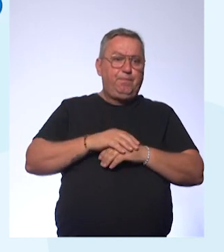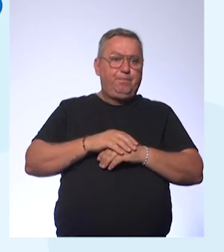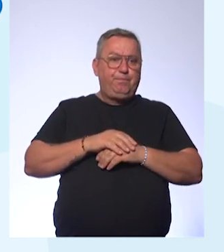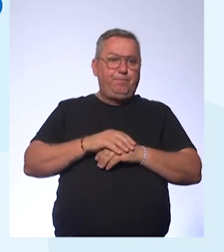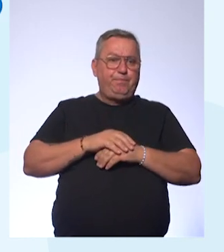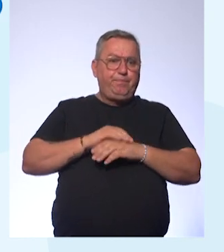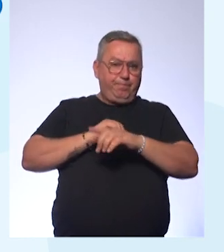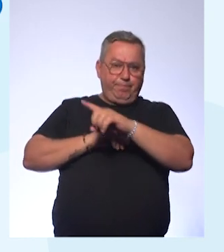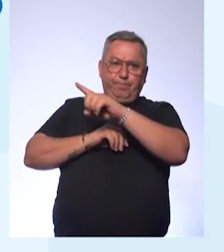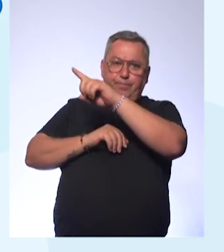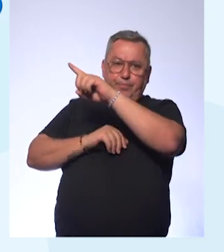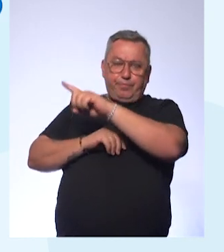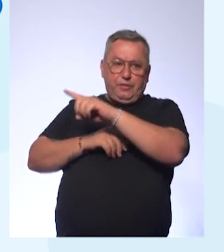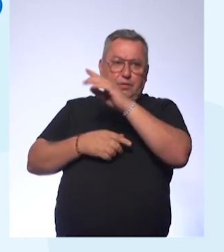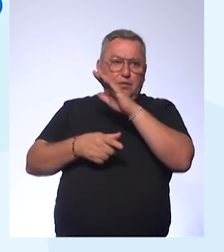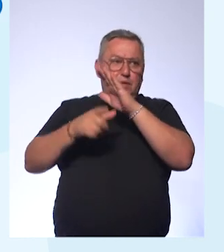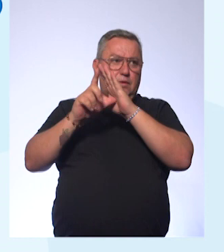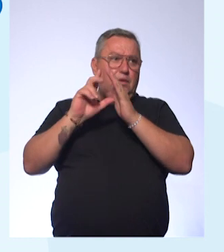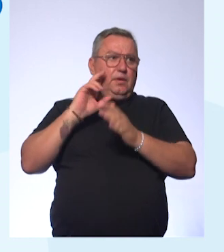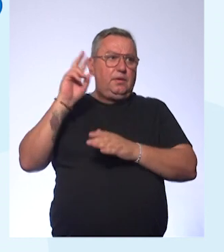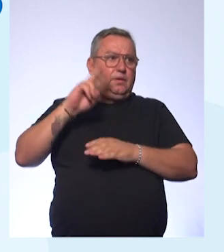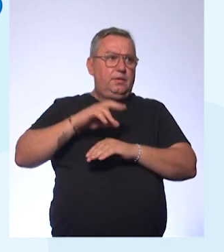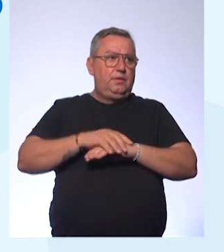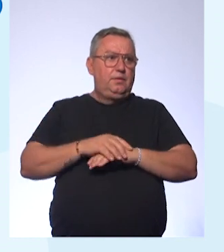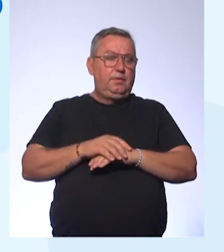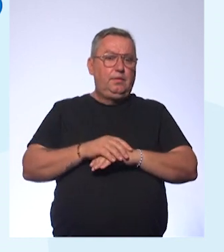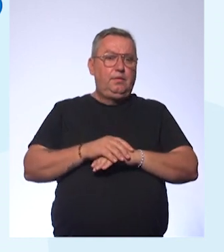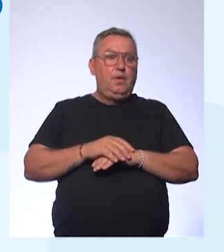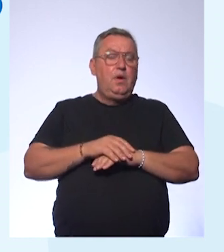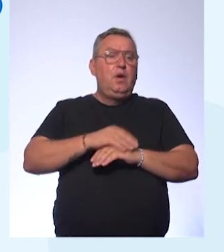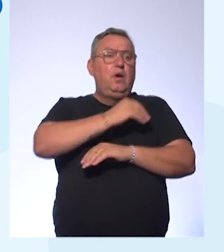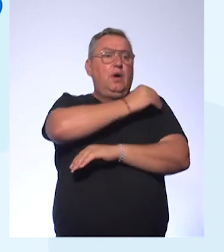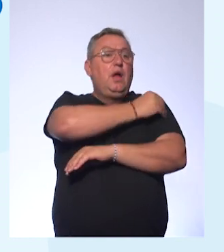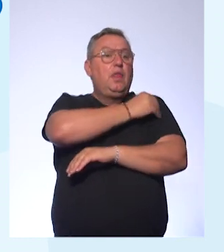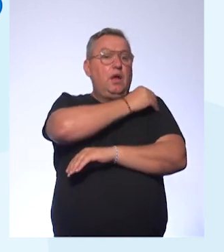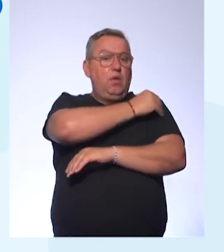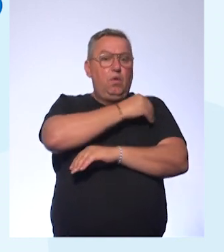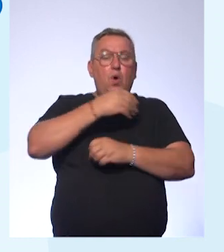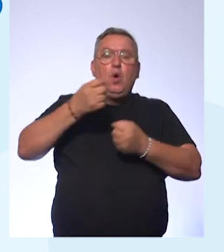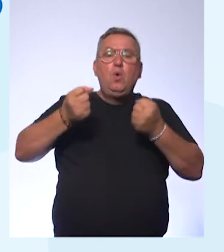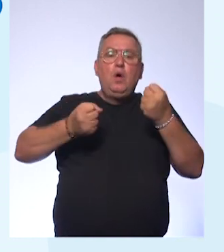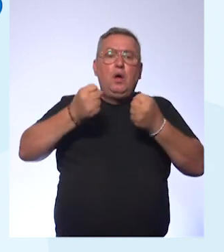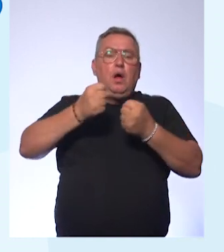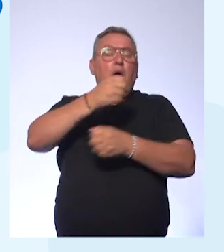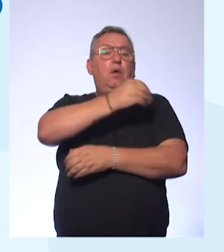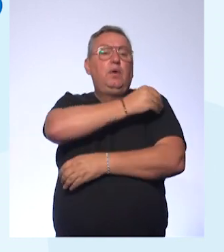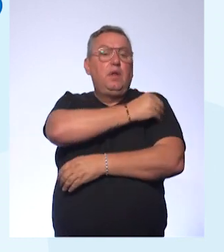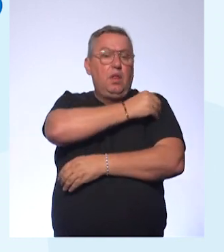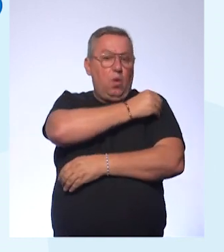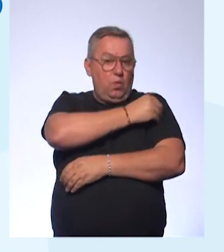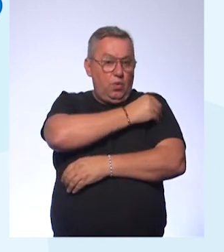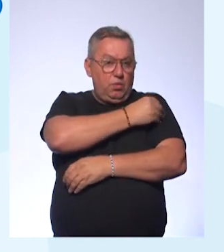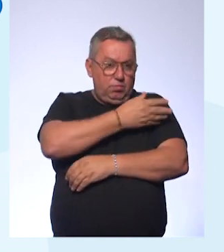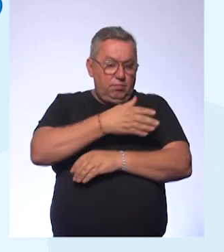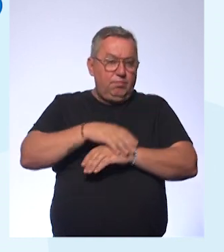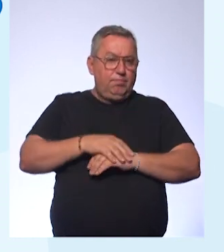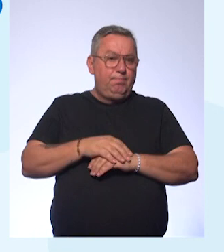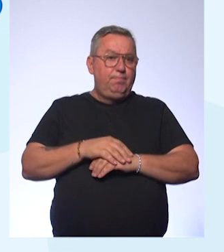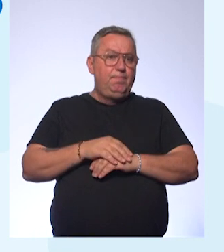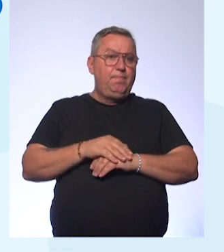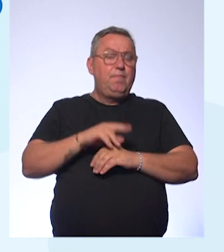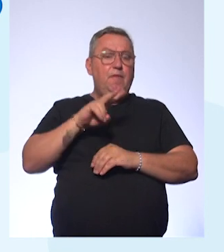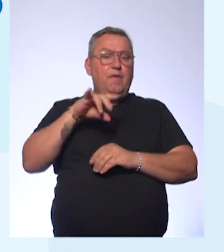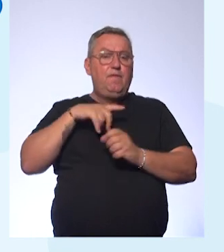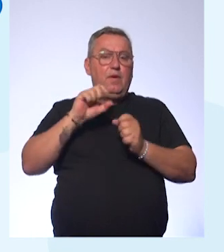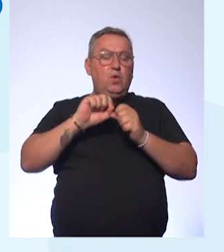nessa imagem anterior, ok? O etanol, por exemplo, um carro movido a etanol, ok? Ele